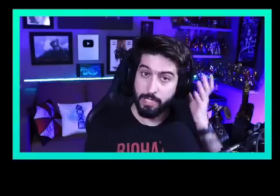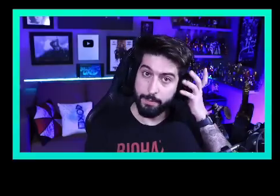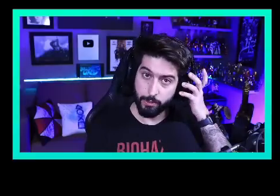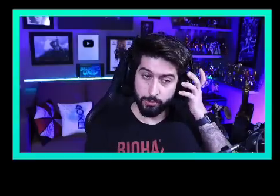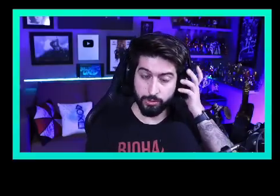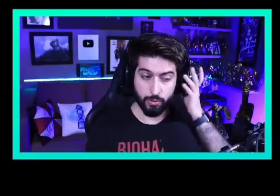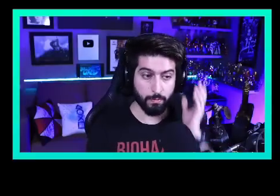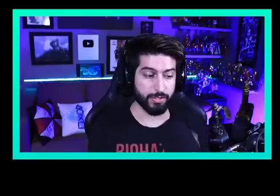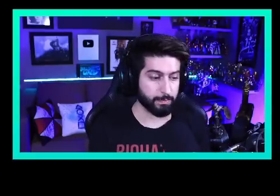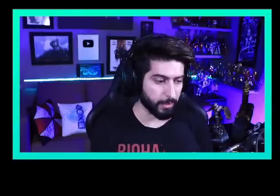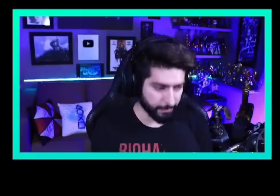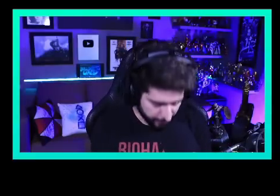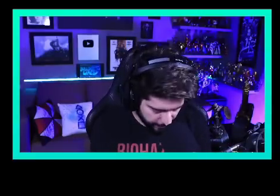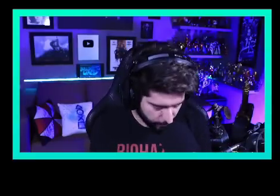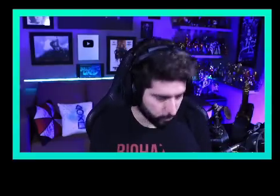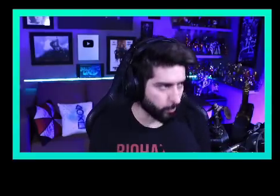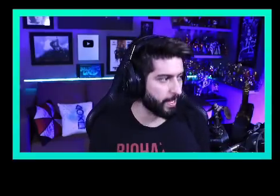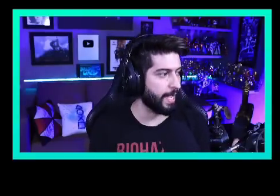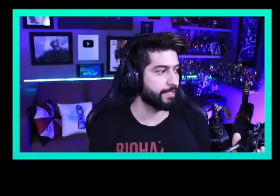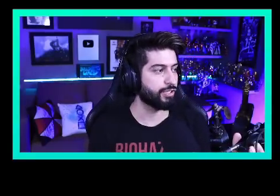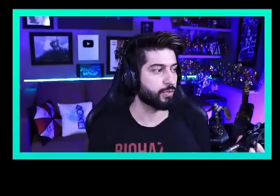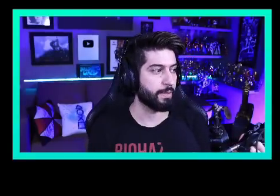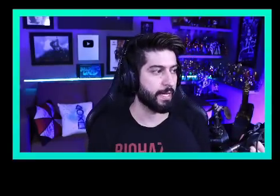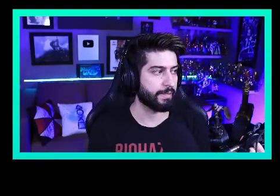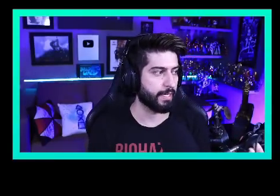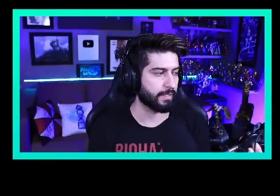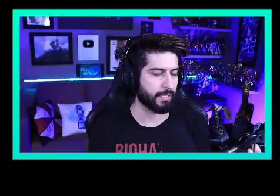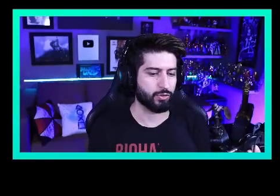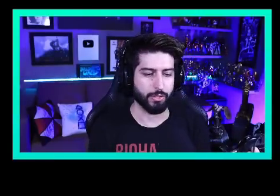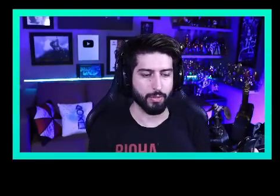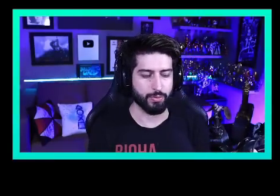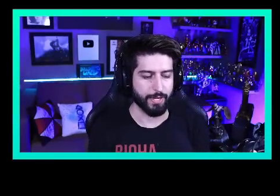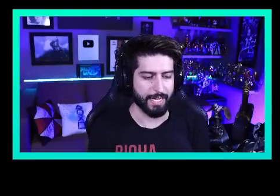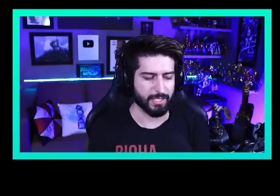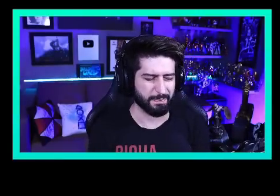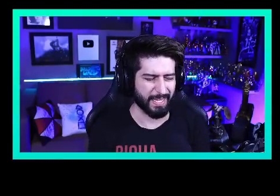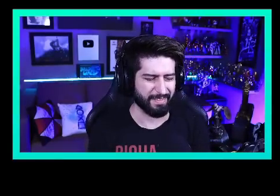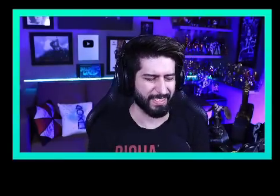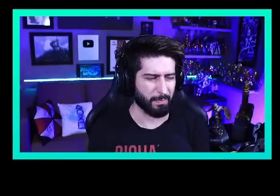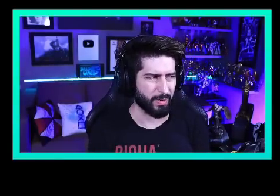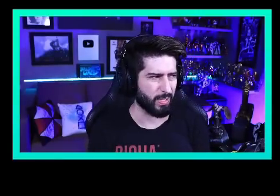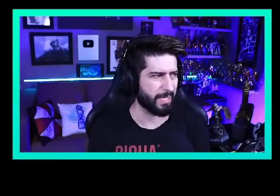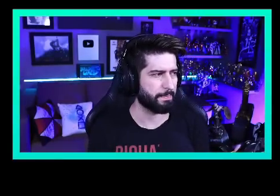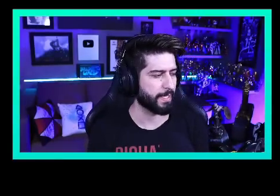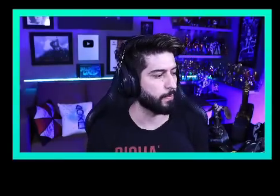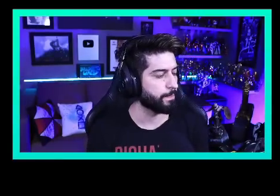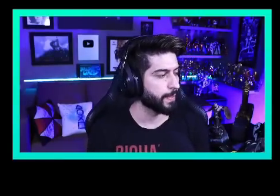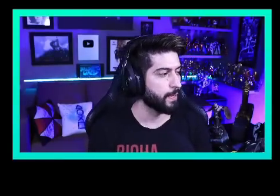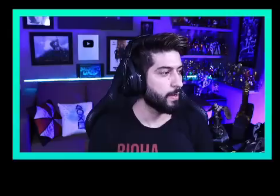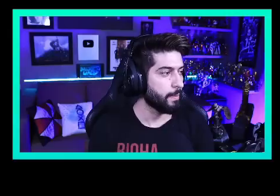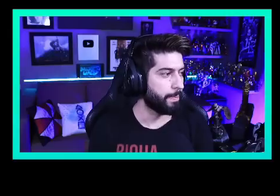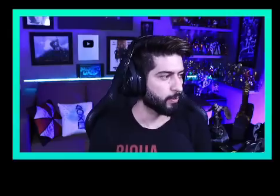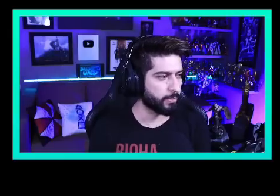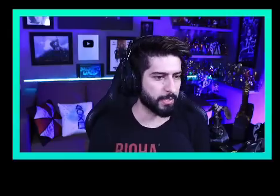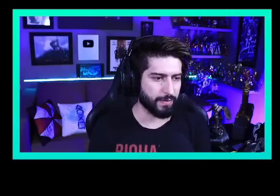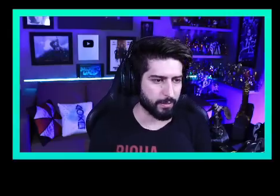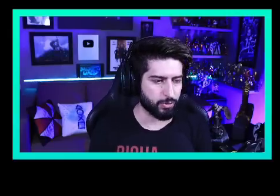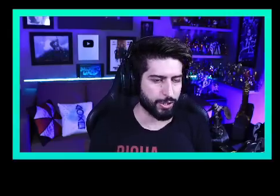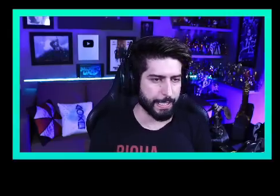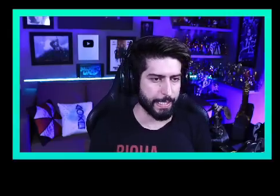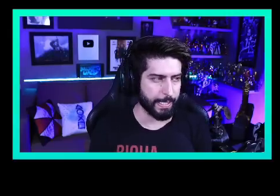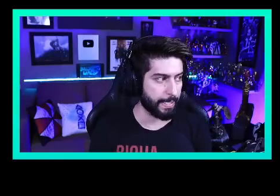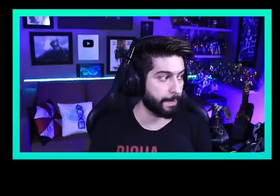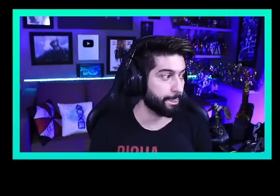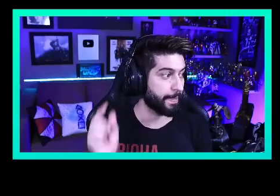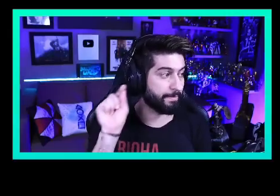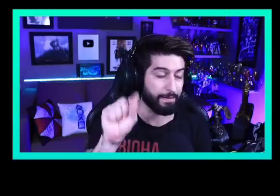E bem, meus amigos, como vocês podem ver, né, eu não tô me reagindo na minha tela tradicional de React, espera, vai dar um barulho aí, perdão, pelo simples fato